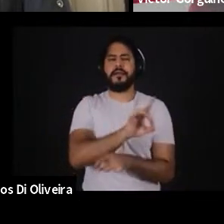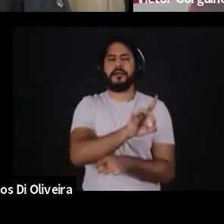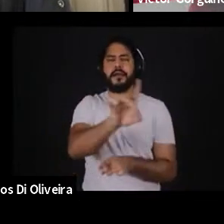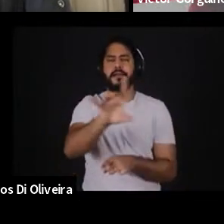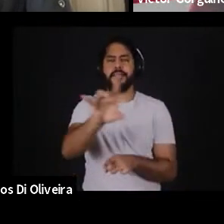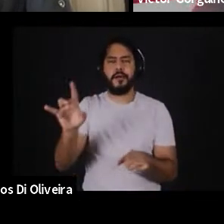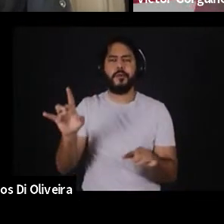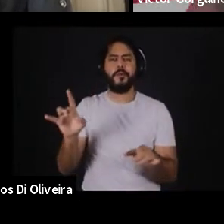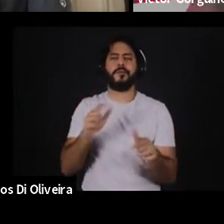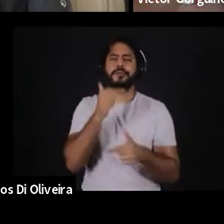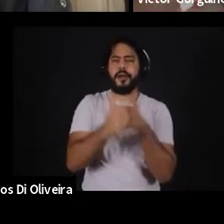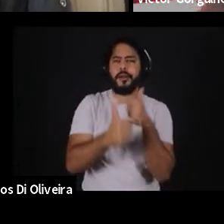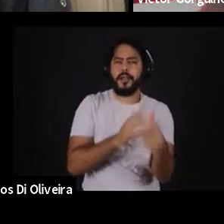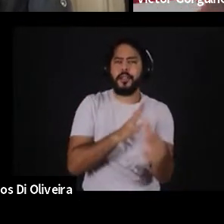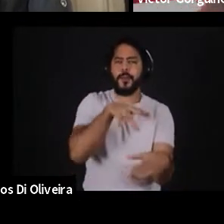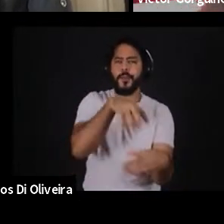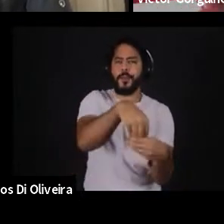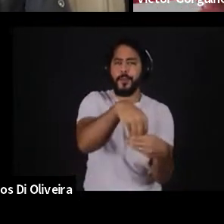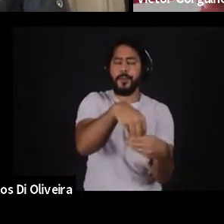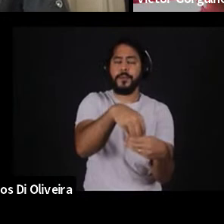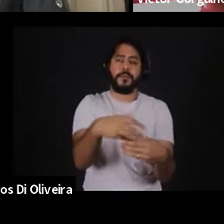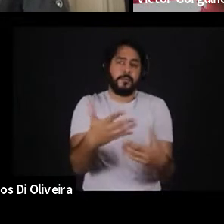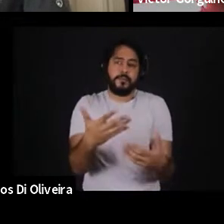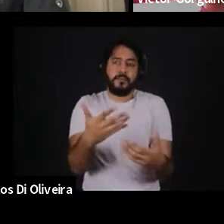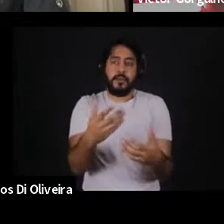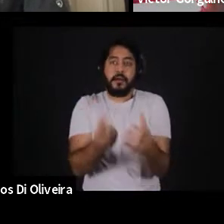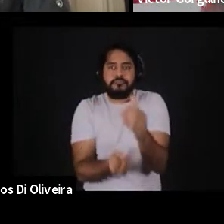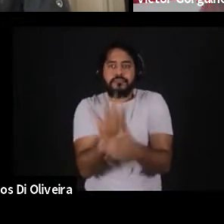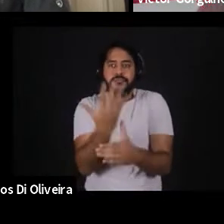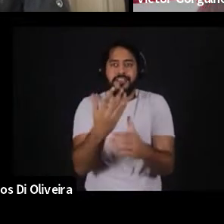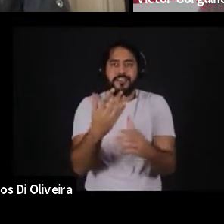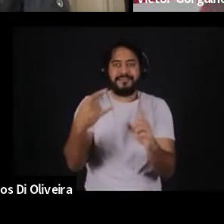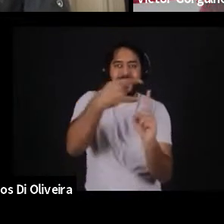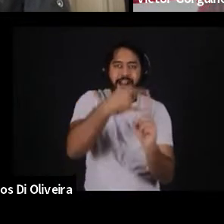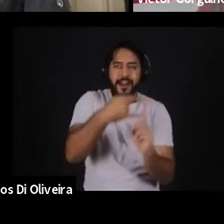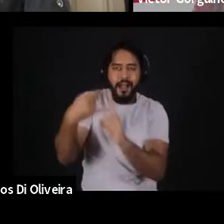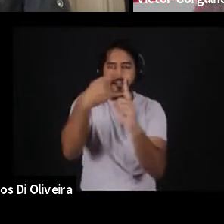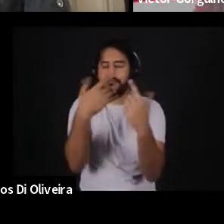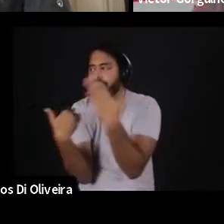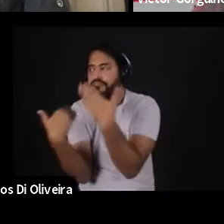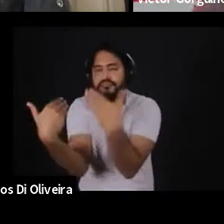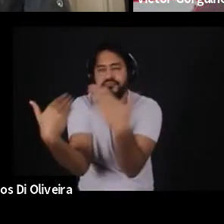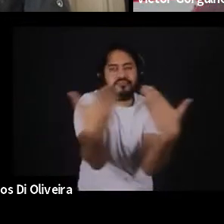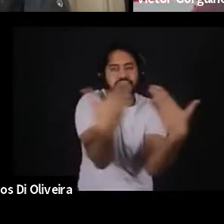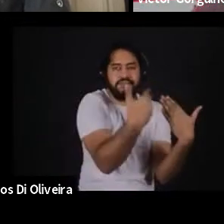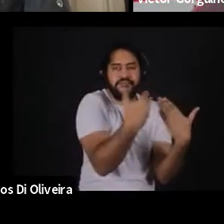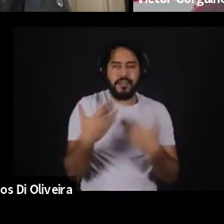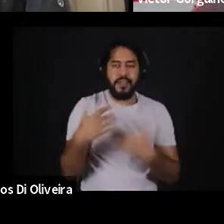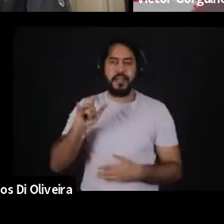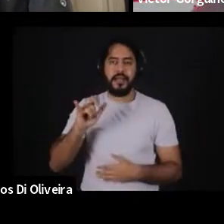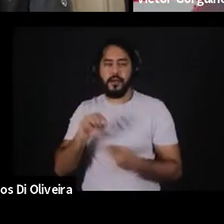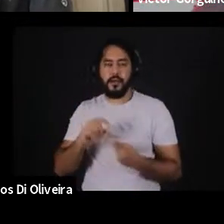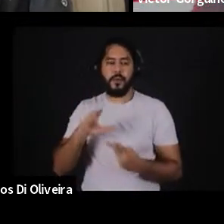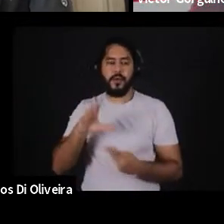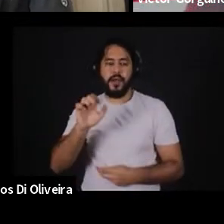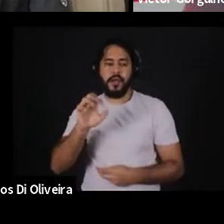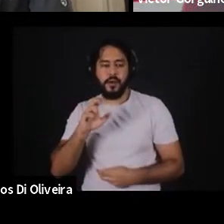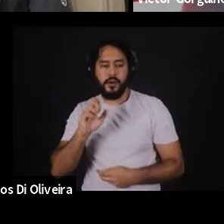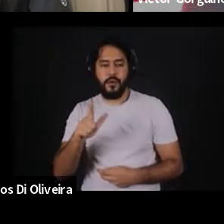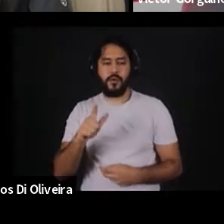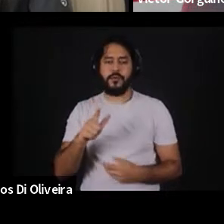envolvidas para que a gente pudesse estar aqui conversando, o Léo, a Carol, a Marina, a Jéssica, a Fernanda.